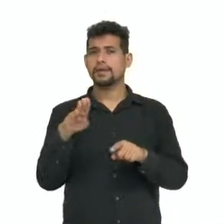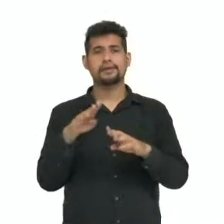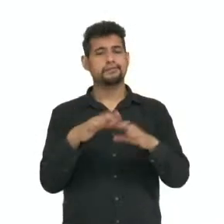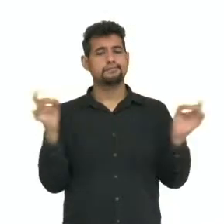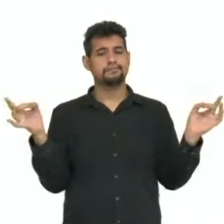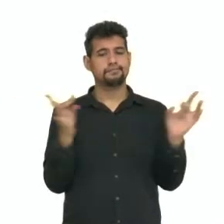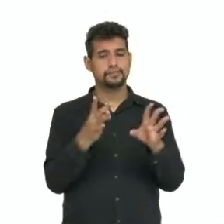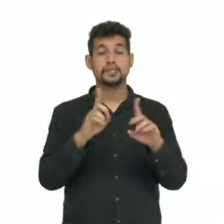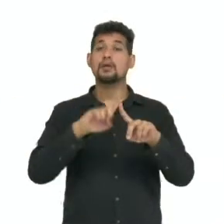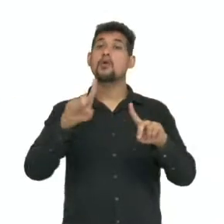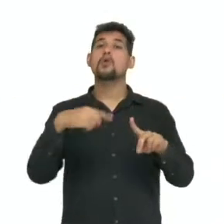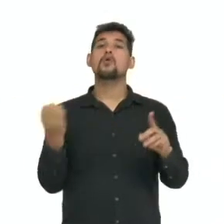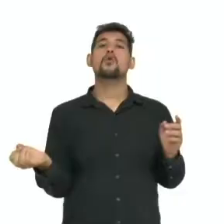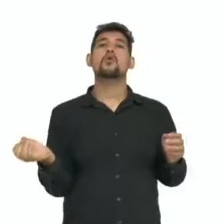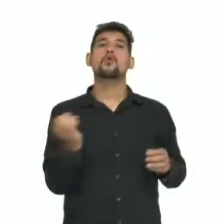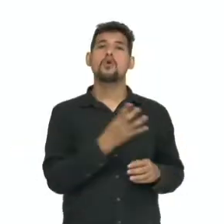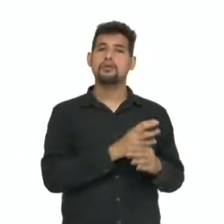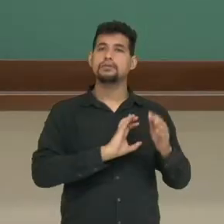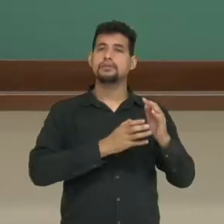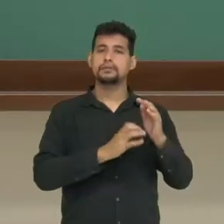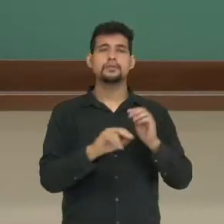partidos. Foi o retorno do